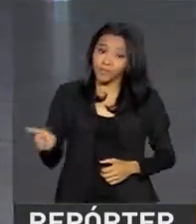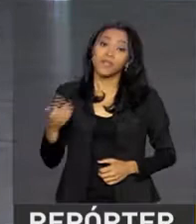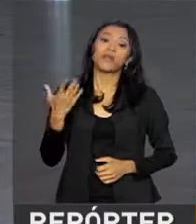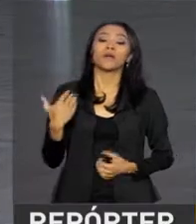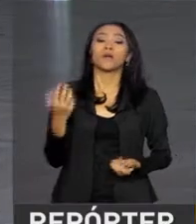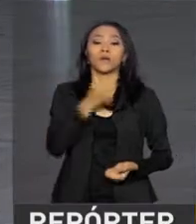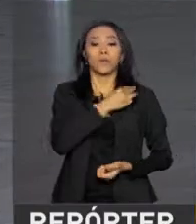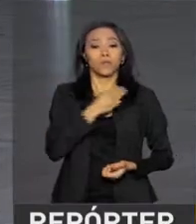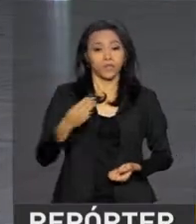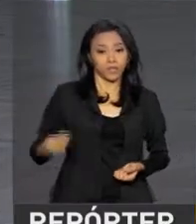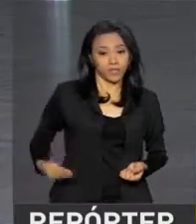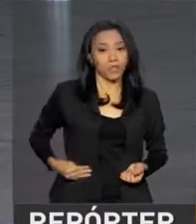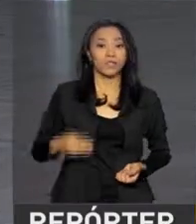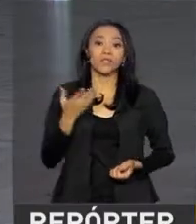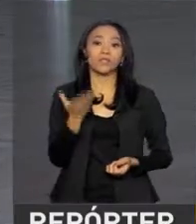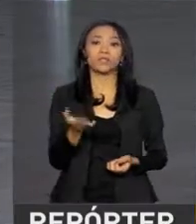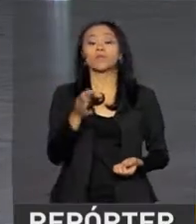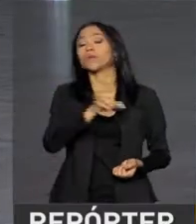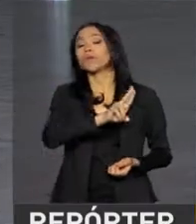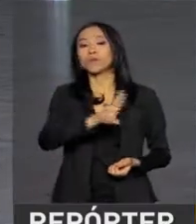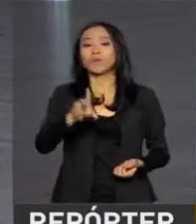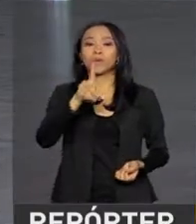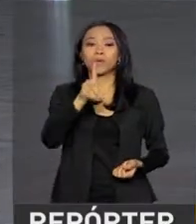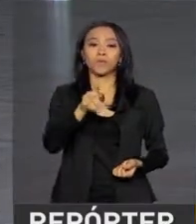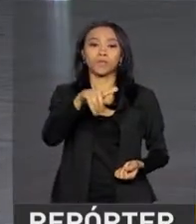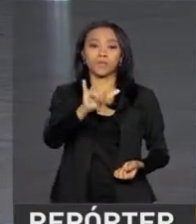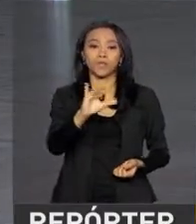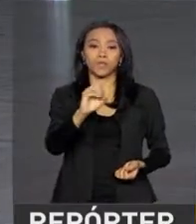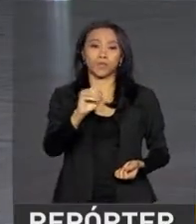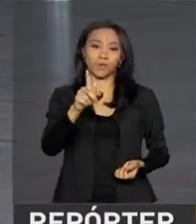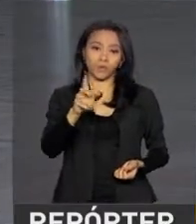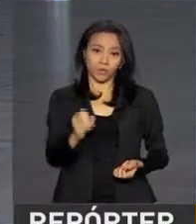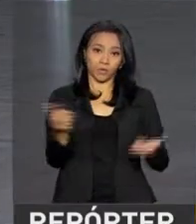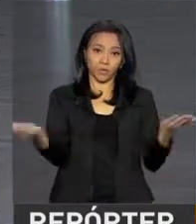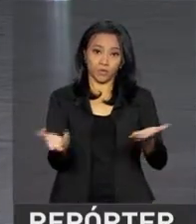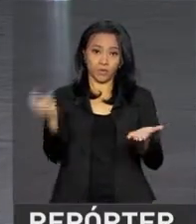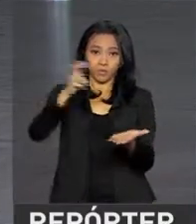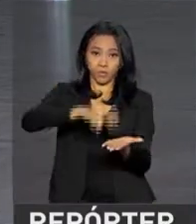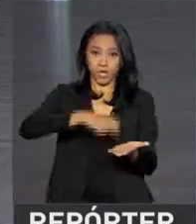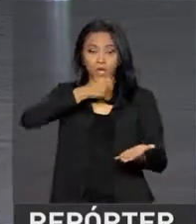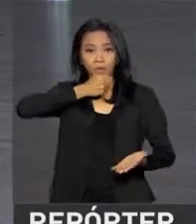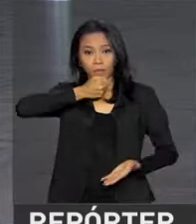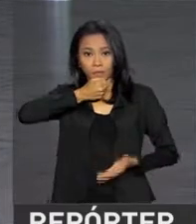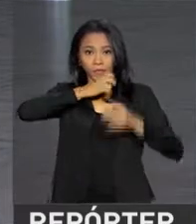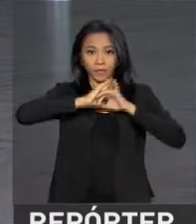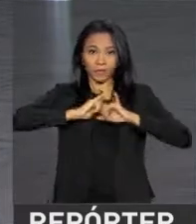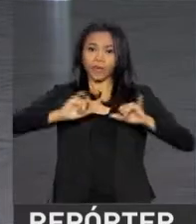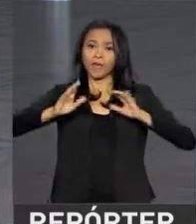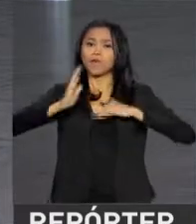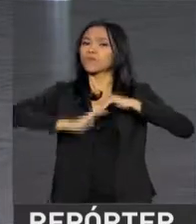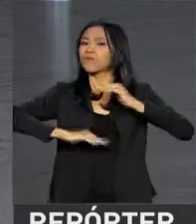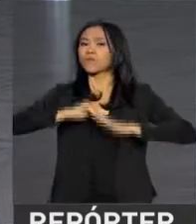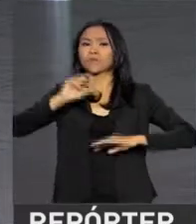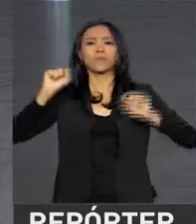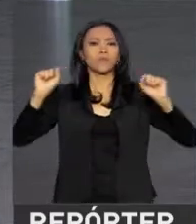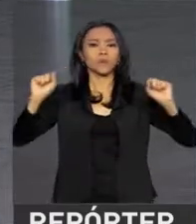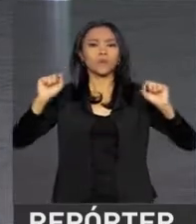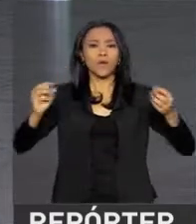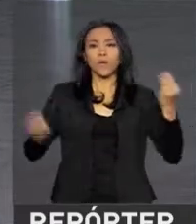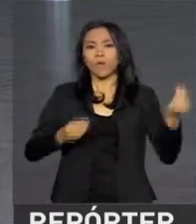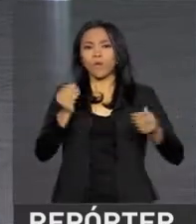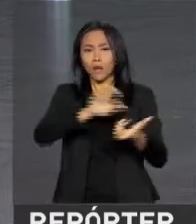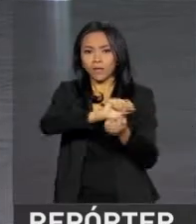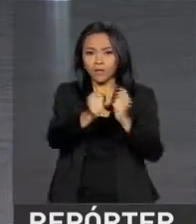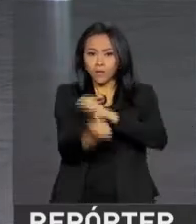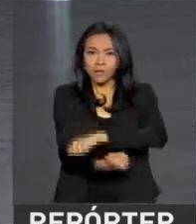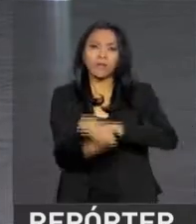ministro do planejamento de oliveira concede entrevista coletiva agora pela manhã para falar sobre o adequação do orçamento de